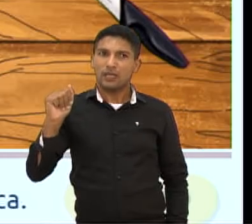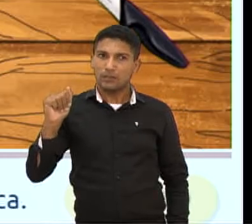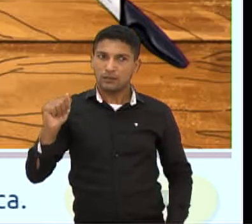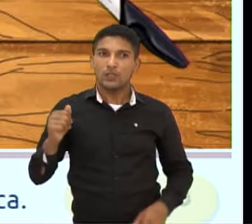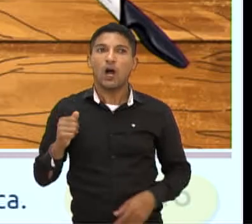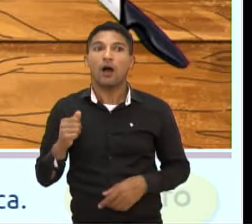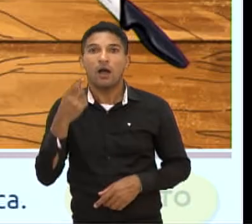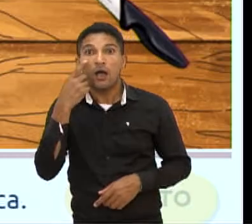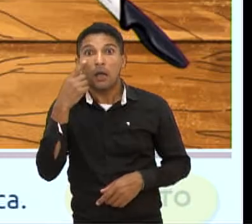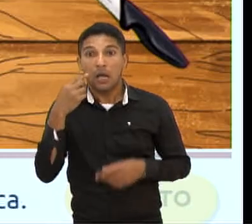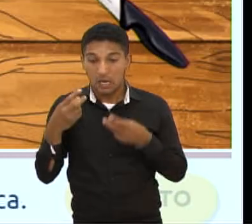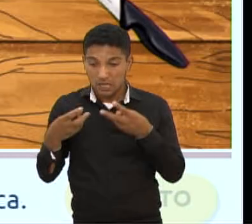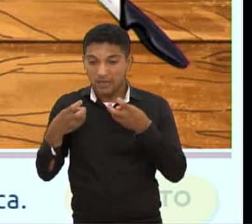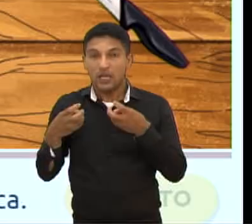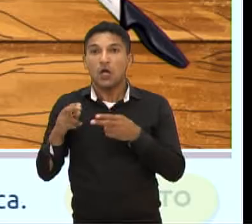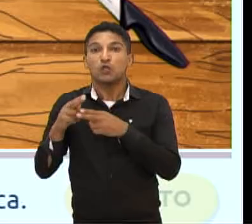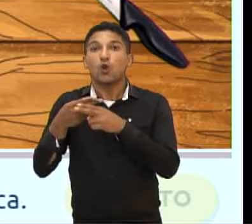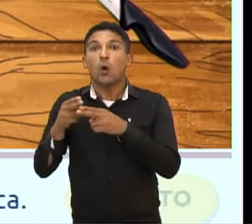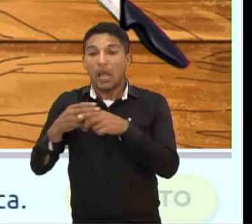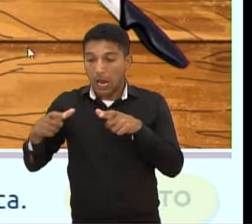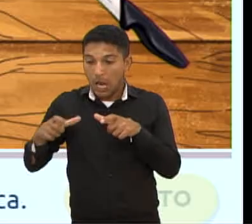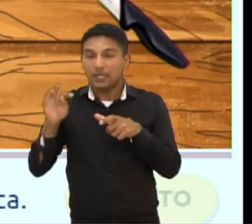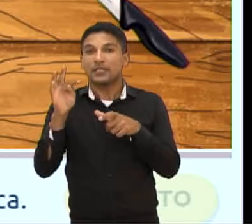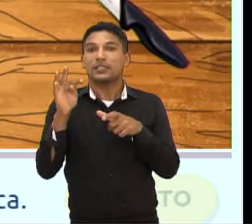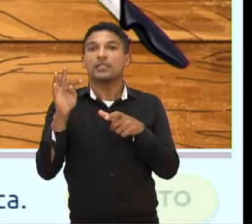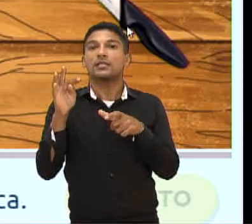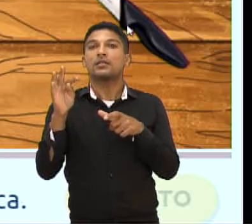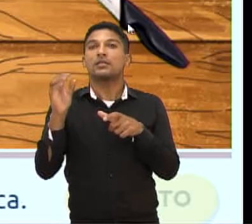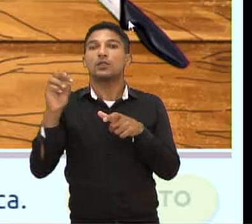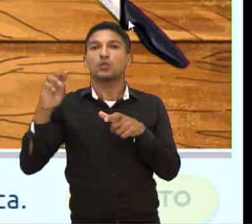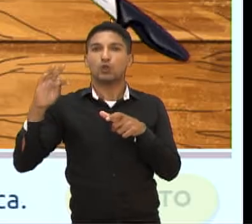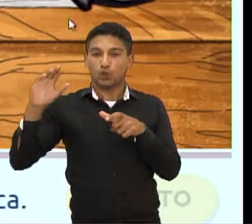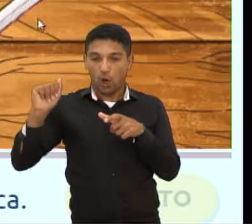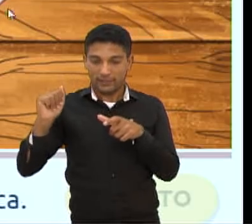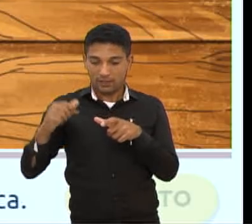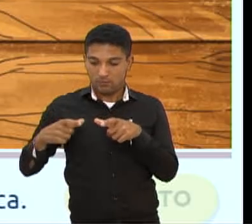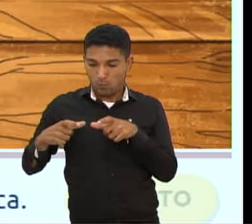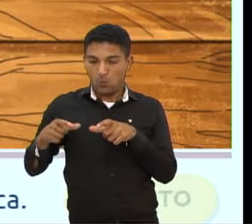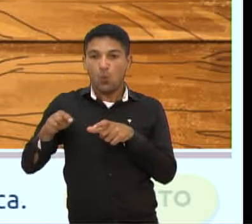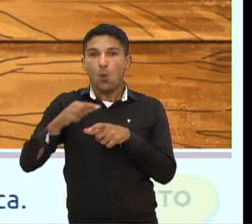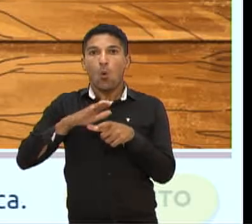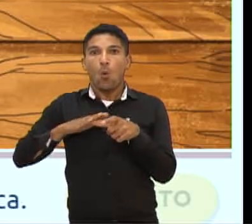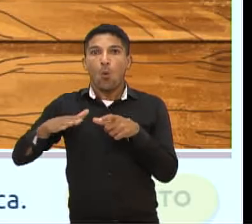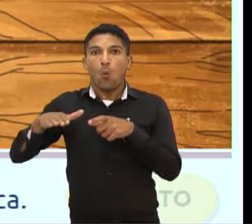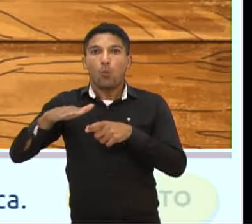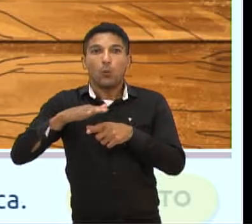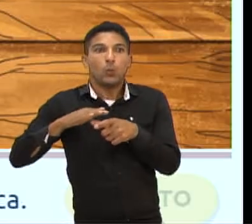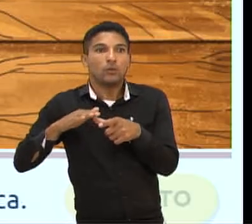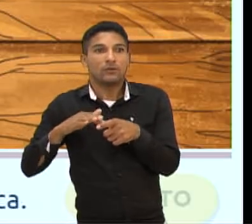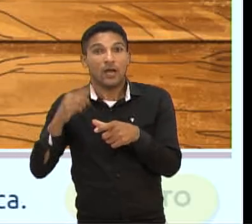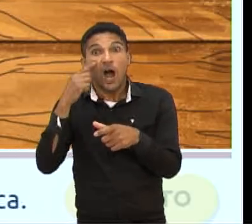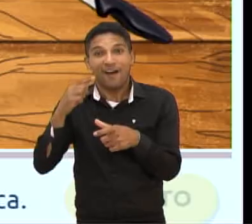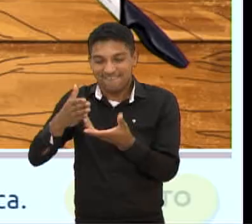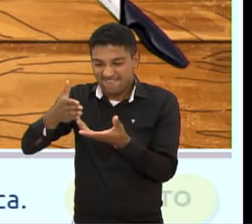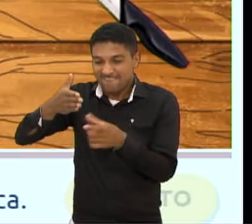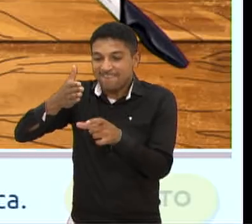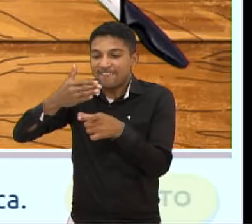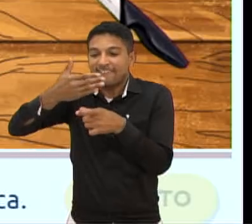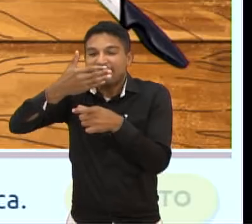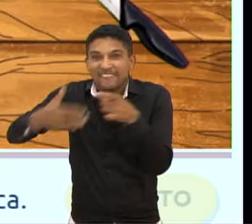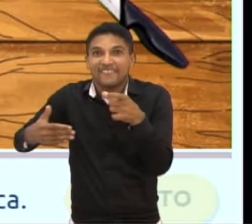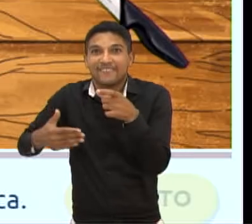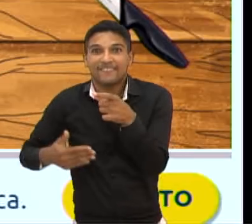outro, vai faltar torta. Então, como que poderíamos fazer o seguinte? Vamos o quê? Dividi-la. Vamos dividir na metade para ver o que